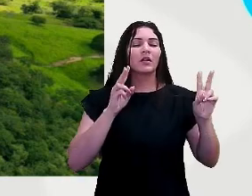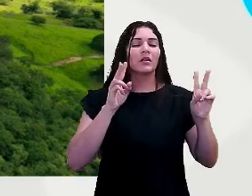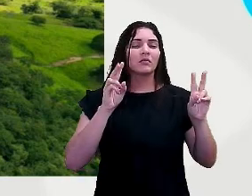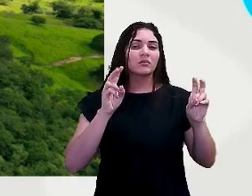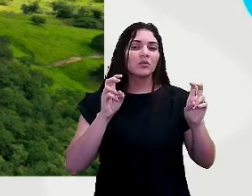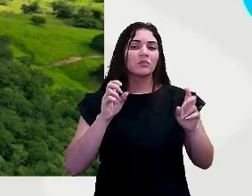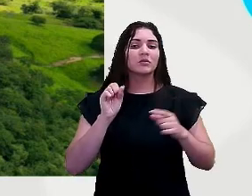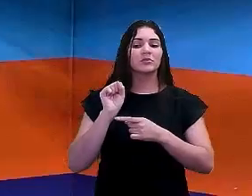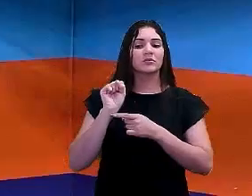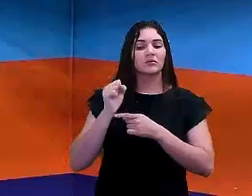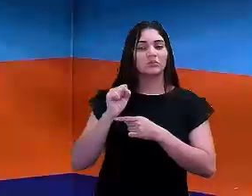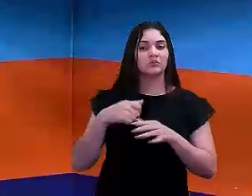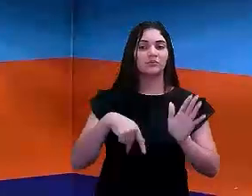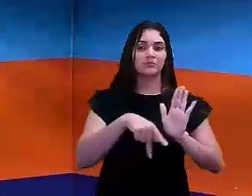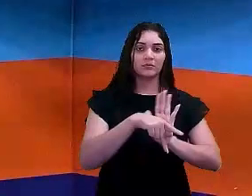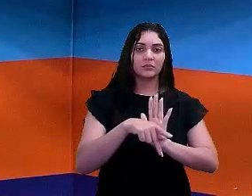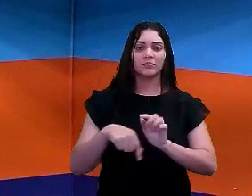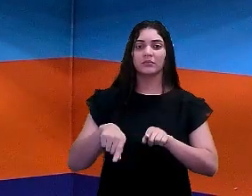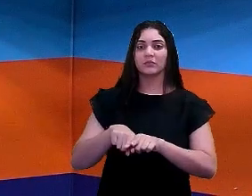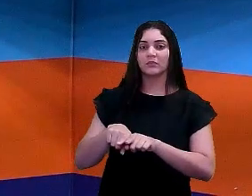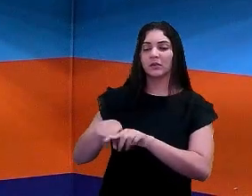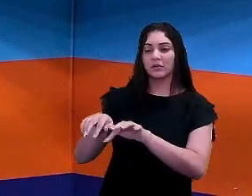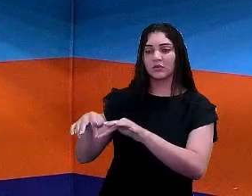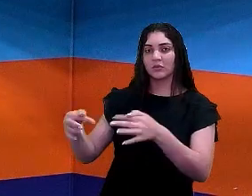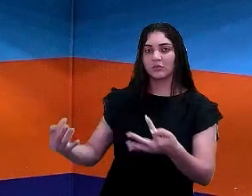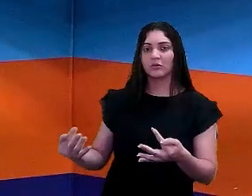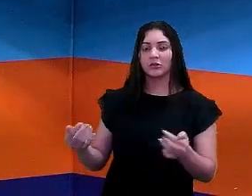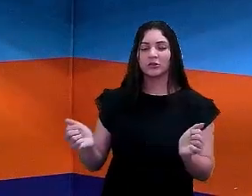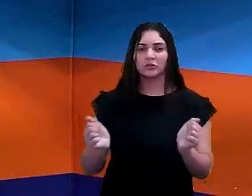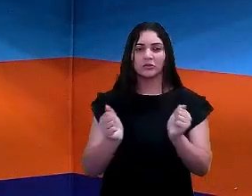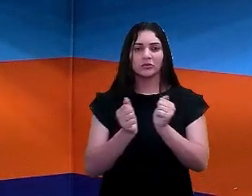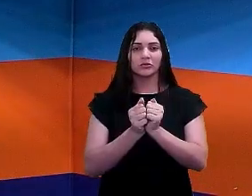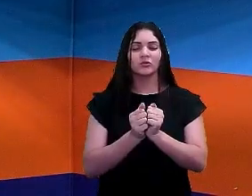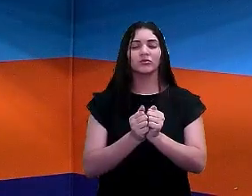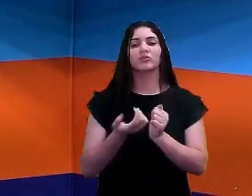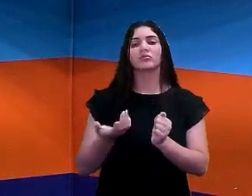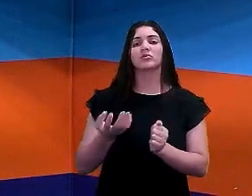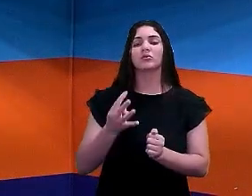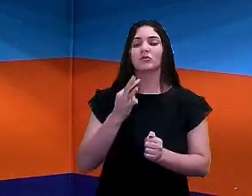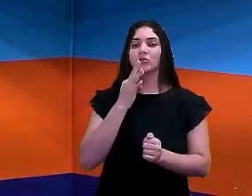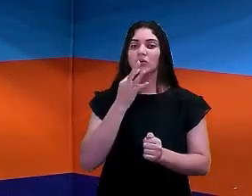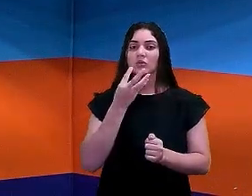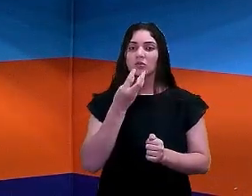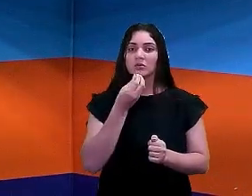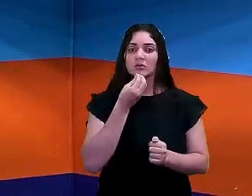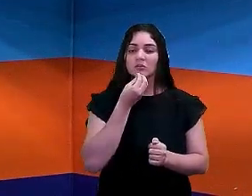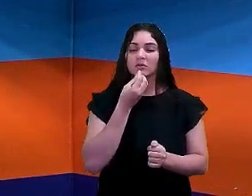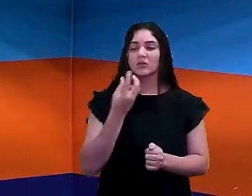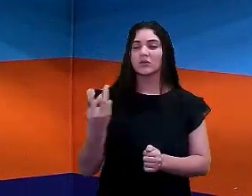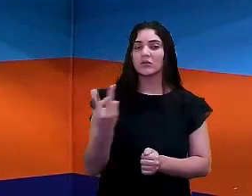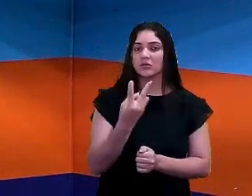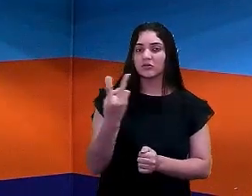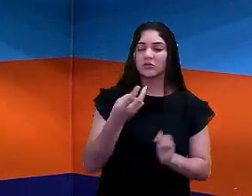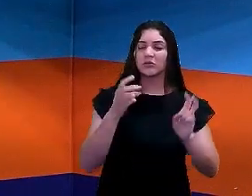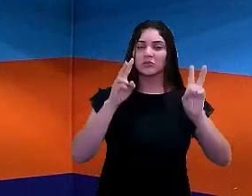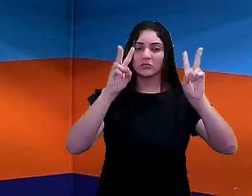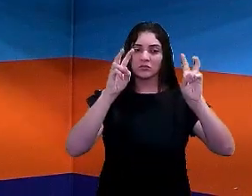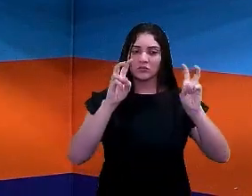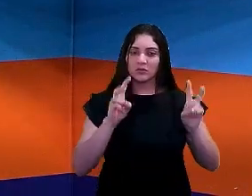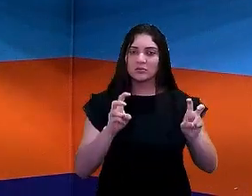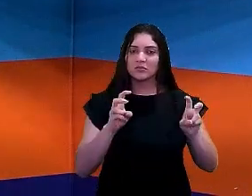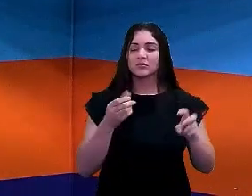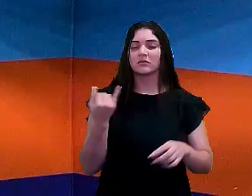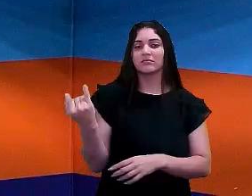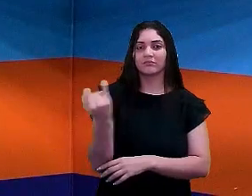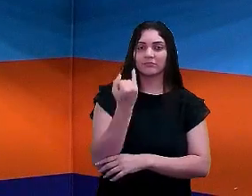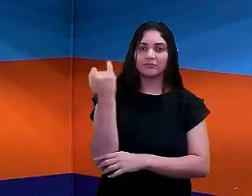substantivos próprios e comum. A gente integrou aí, junto com o conhecimento desses dois conteúdos, desses dois assuntos